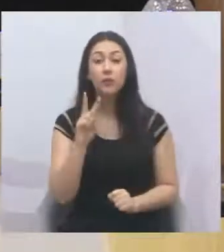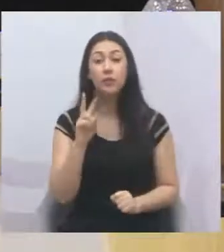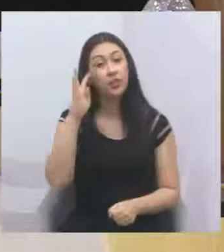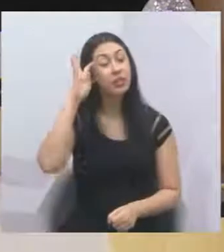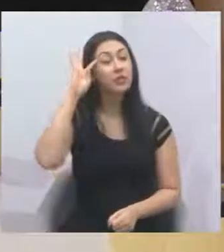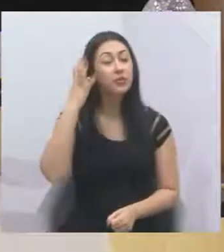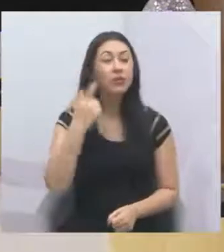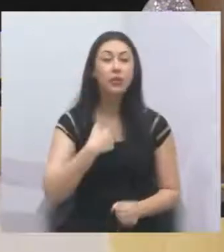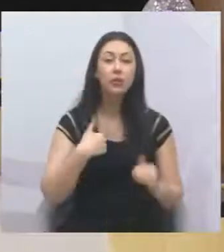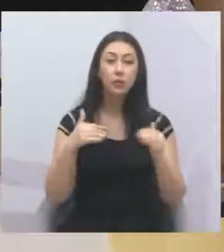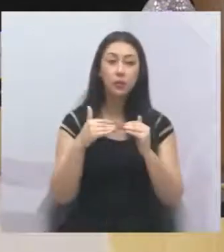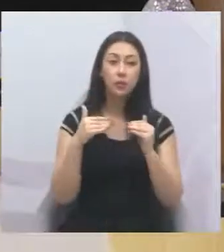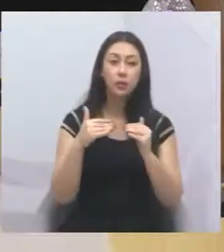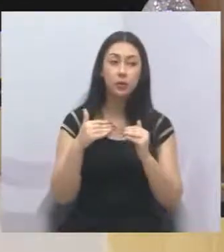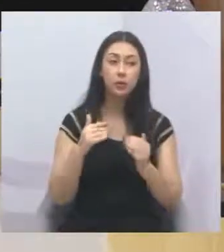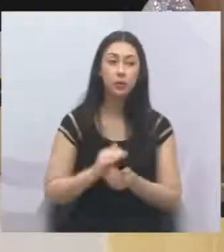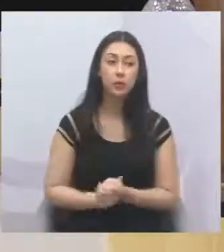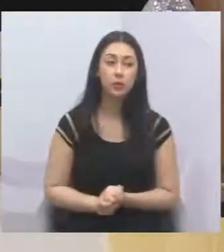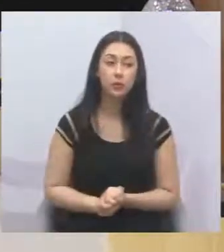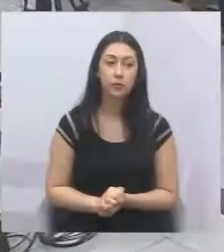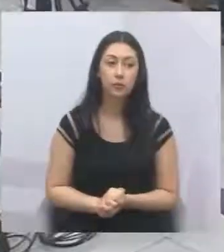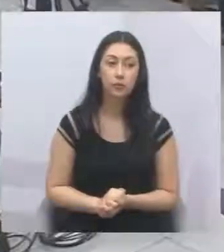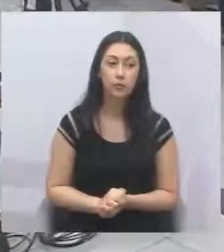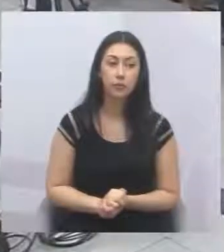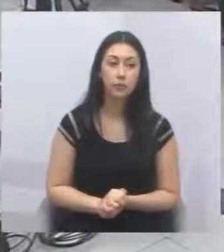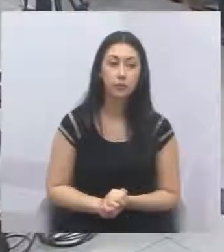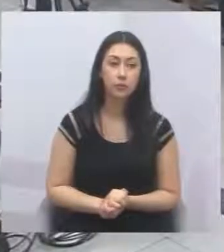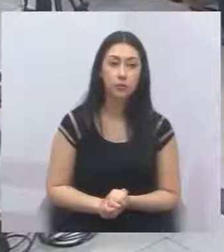Lua. Sou favorável.